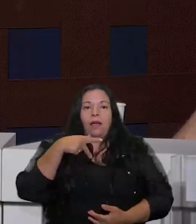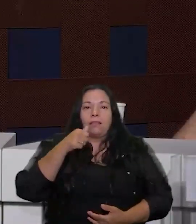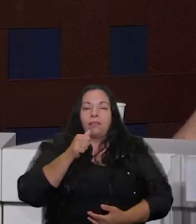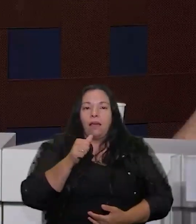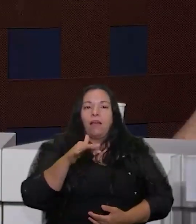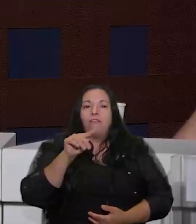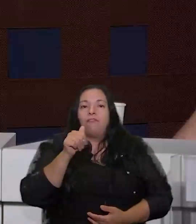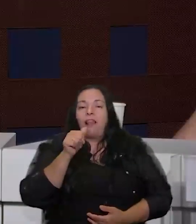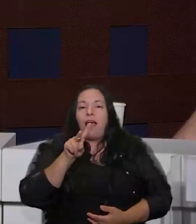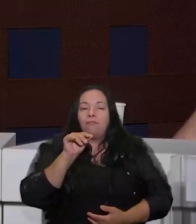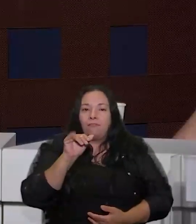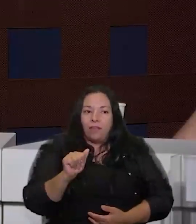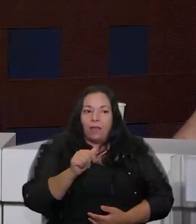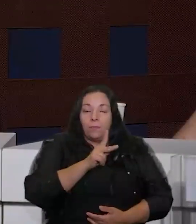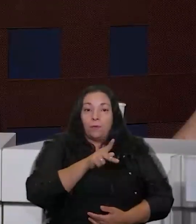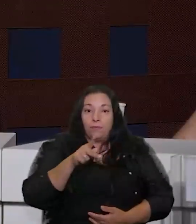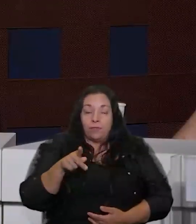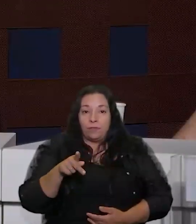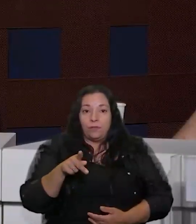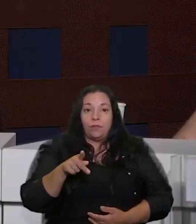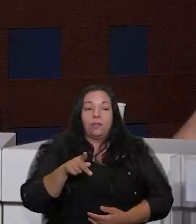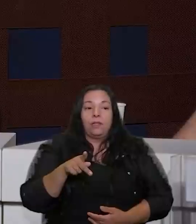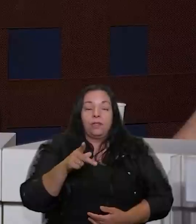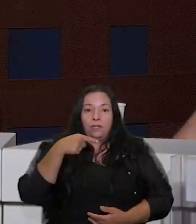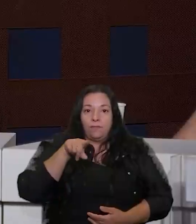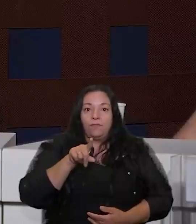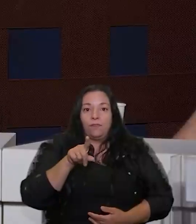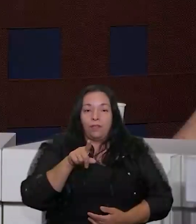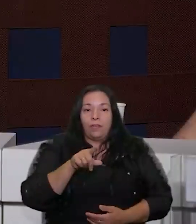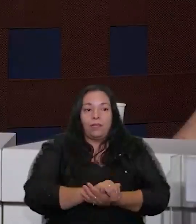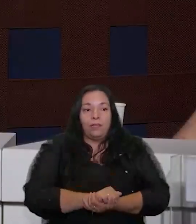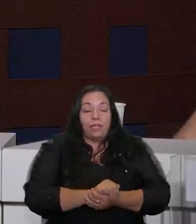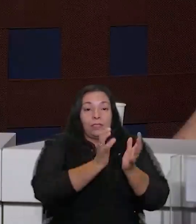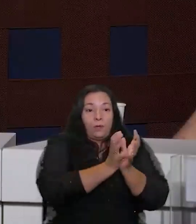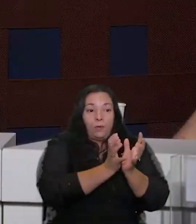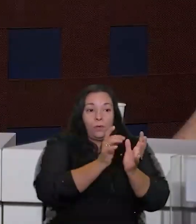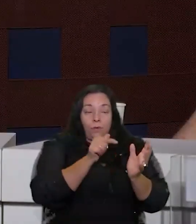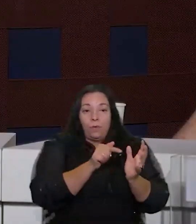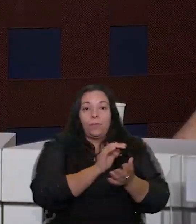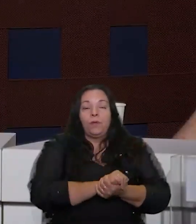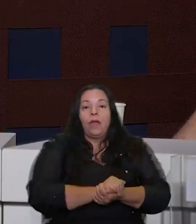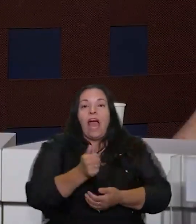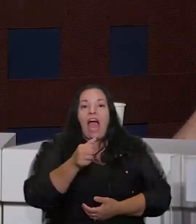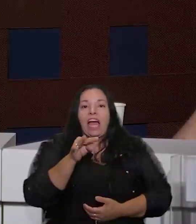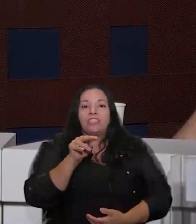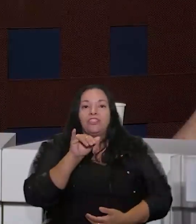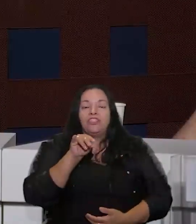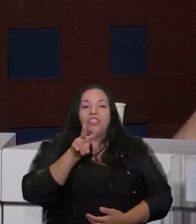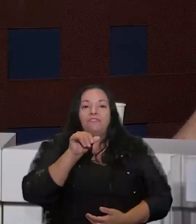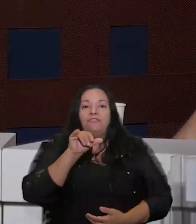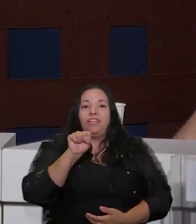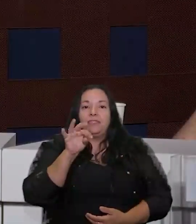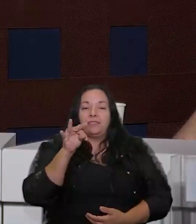Magalhães Pinto, a Ana Flausina, professora da UFBA, que foram cotistas desse grupo. Aliás, eram ativistas desse grupo, elas não eram